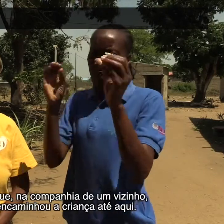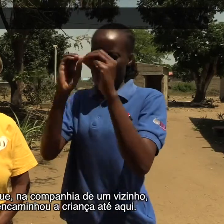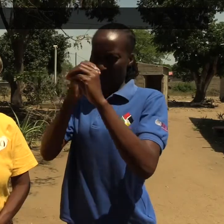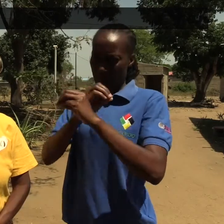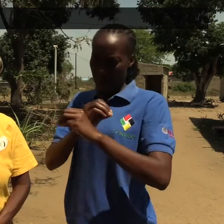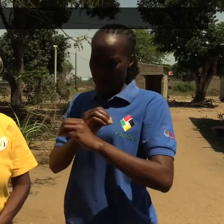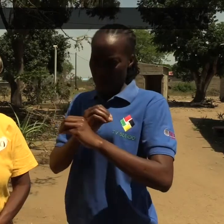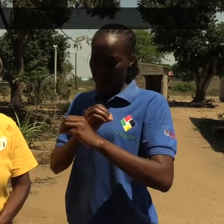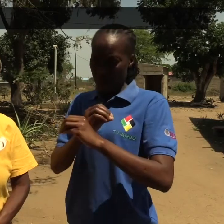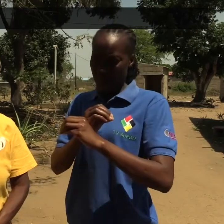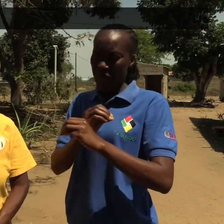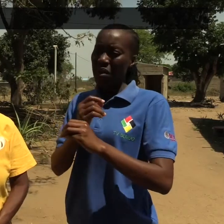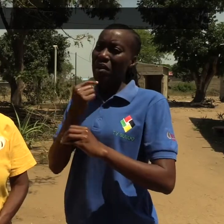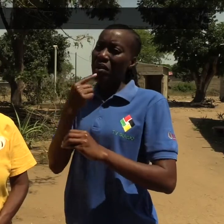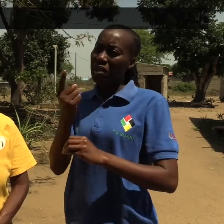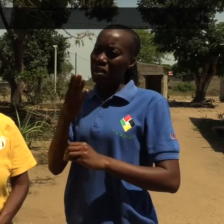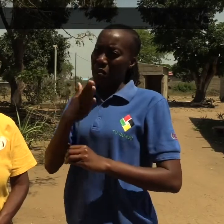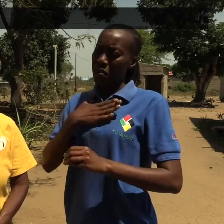aqui.